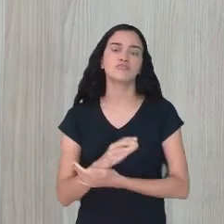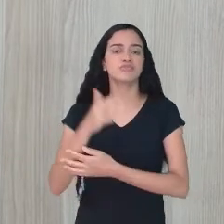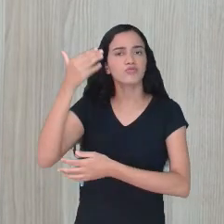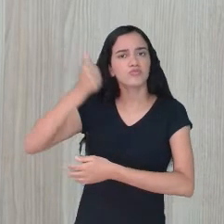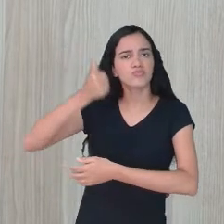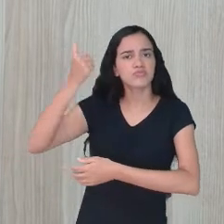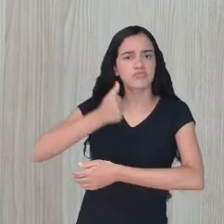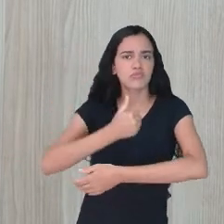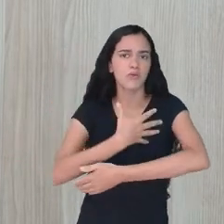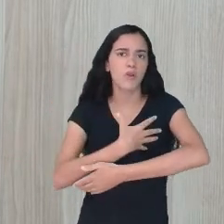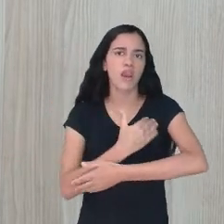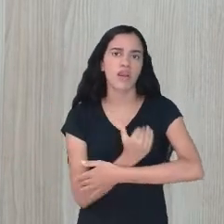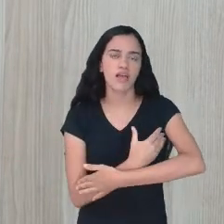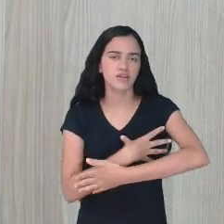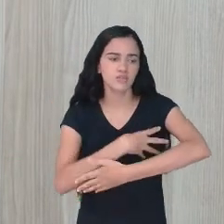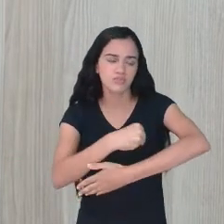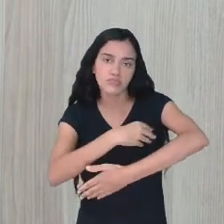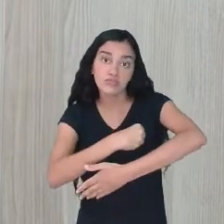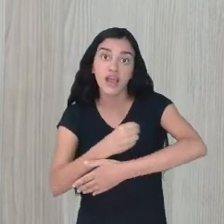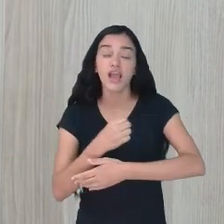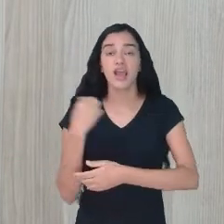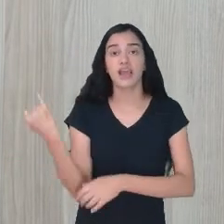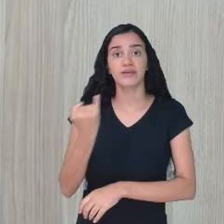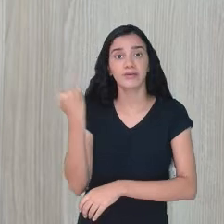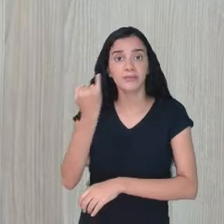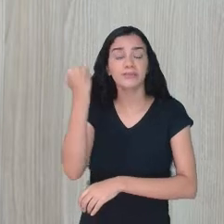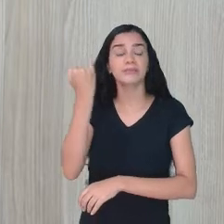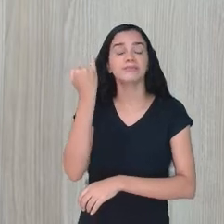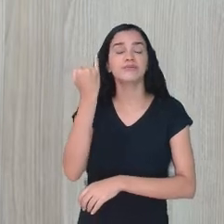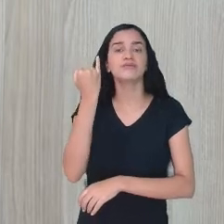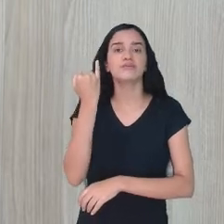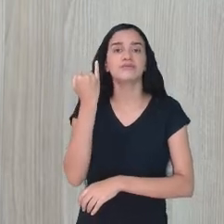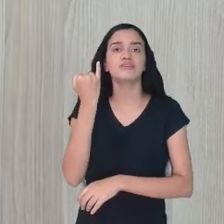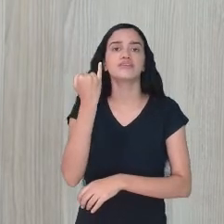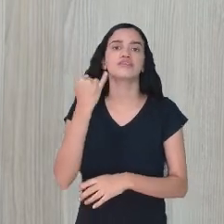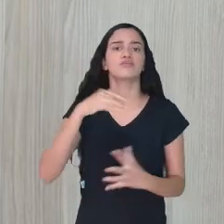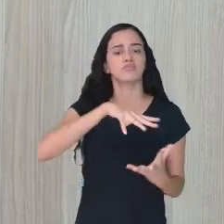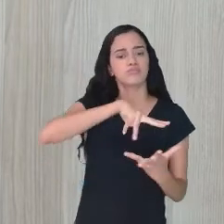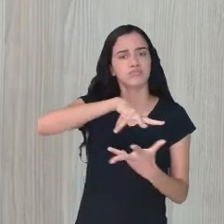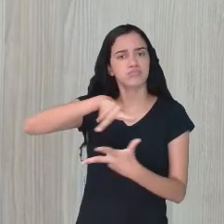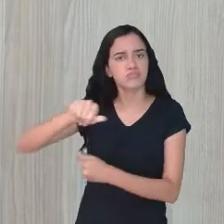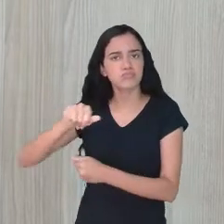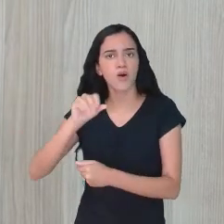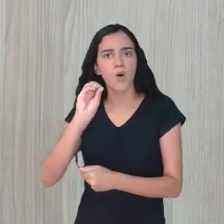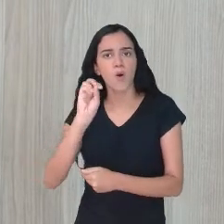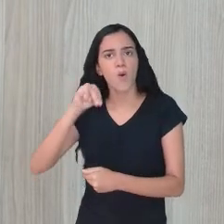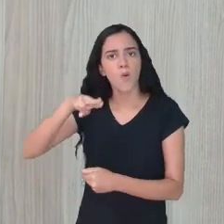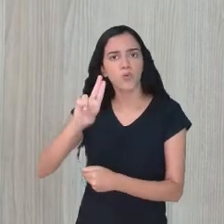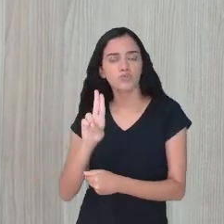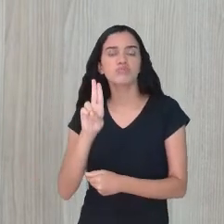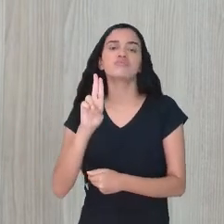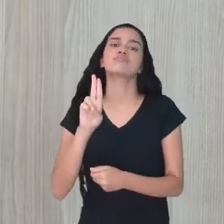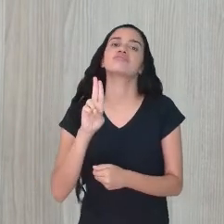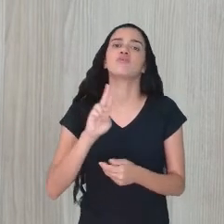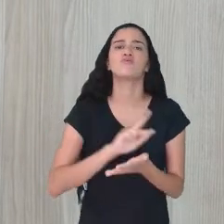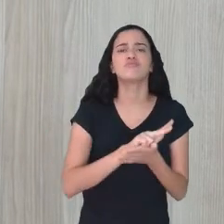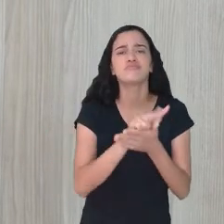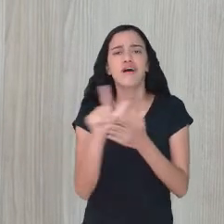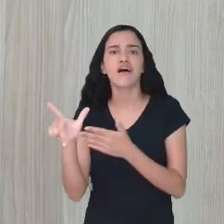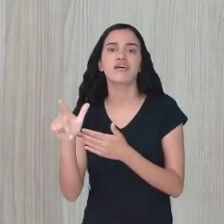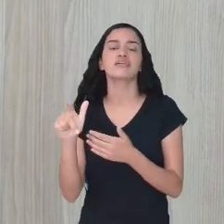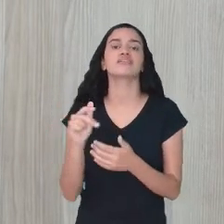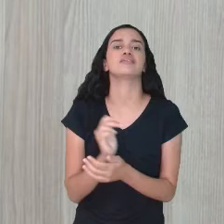da amamentação, é muito importante, pessoal. Segundo a Organização Mundial de Saúde, várias crianças são